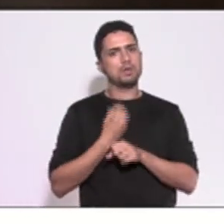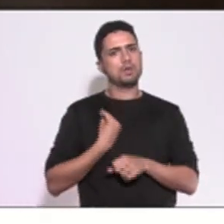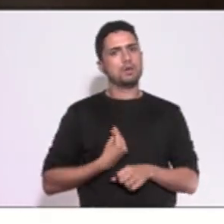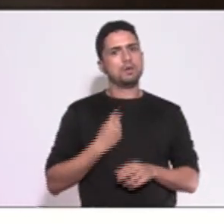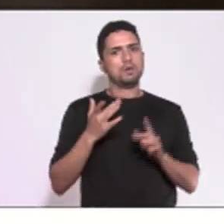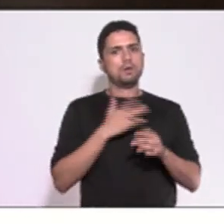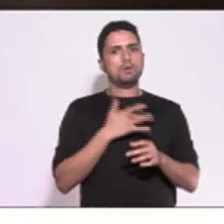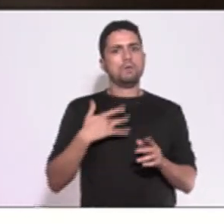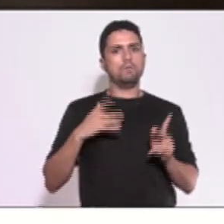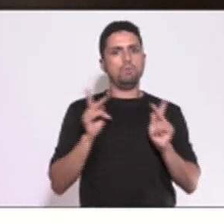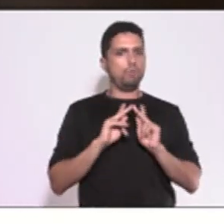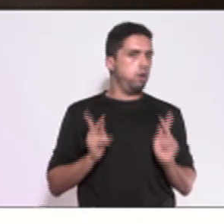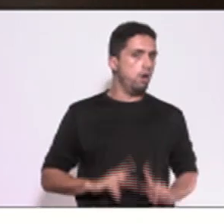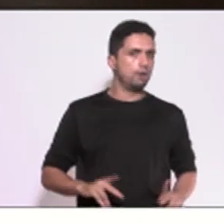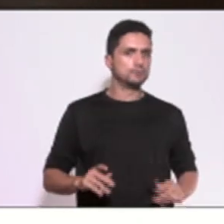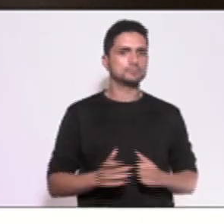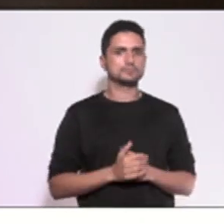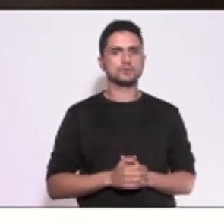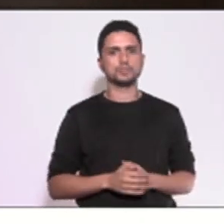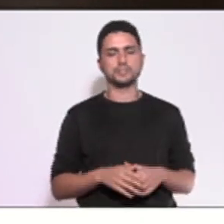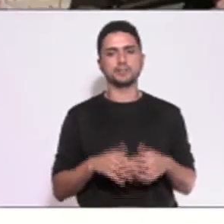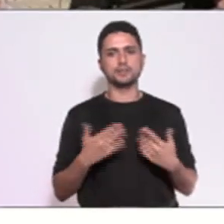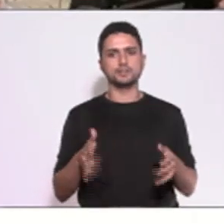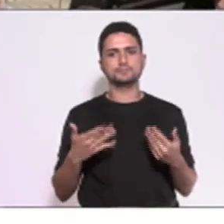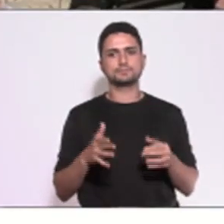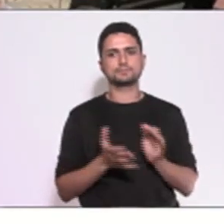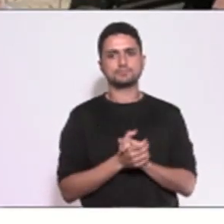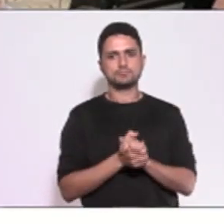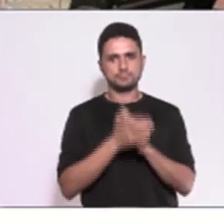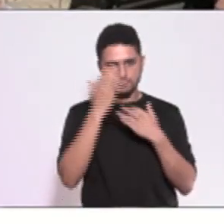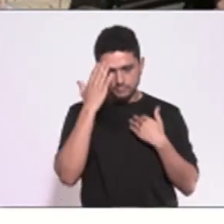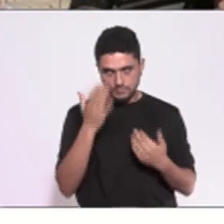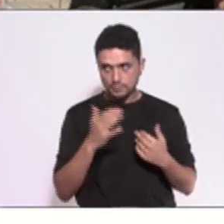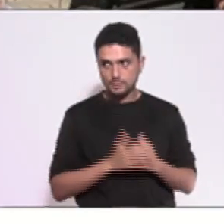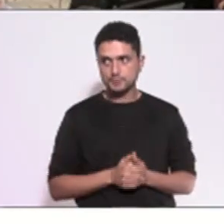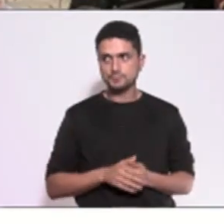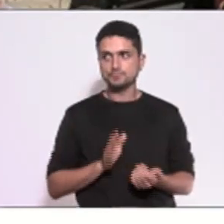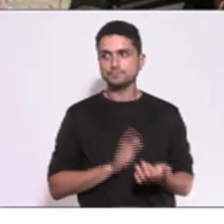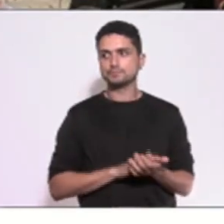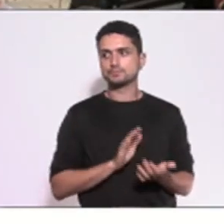família. Obrigado. Shalom.